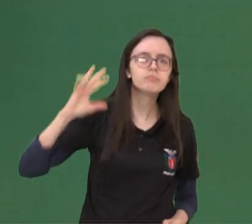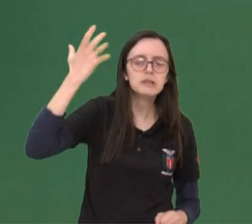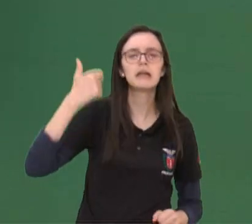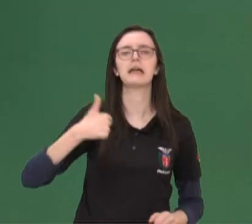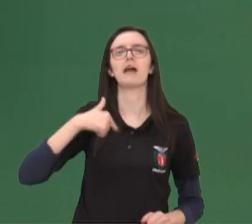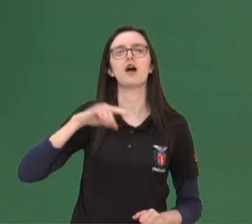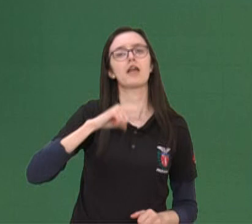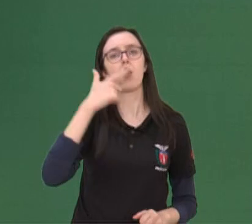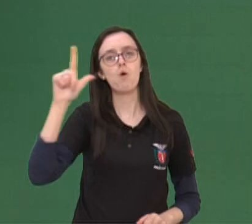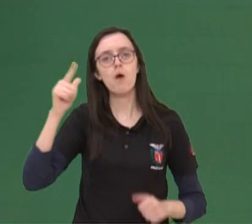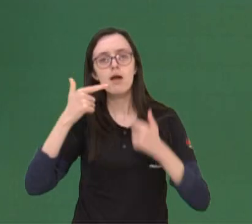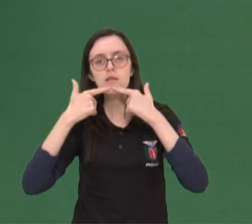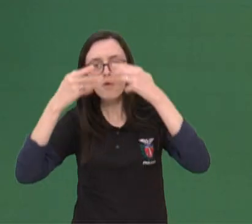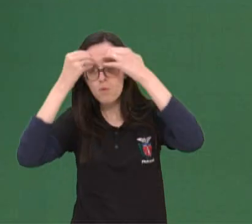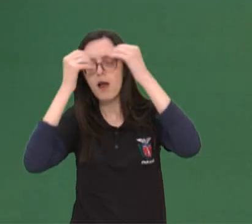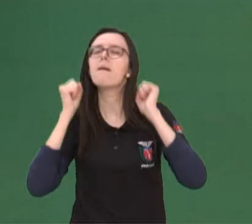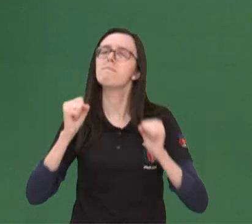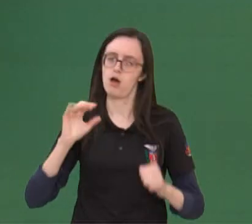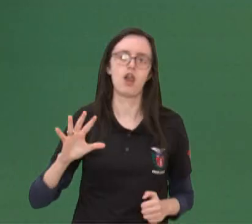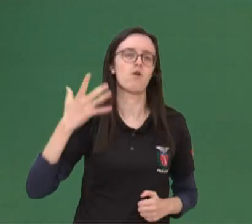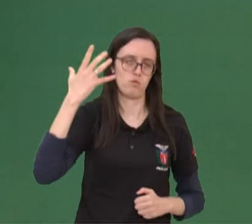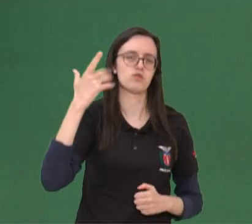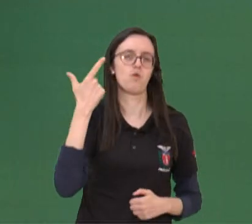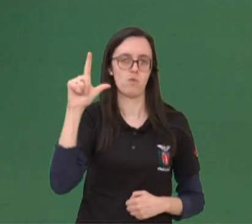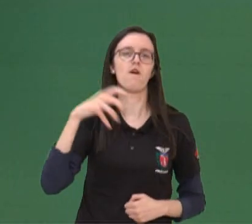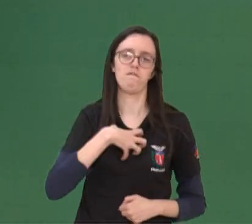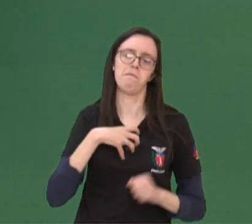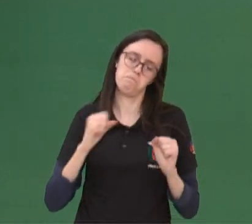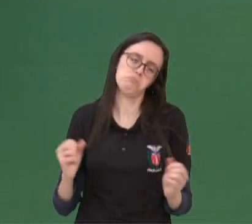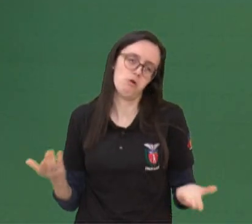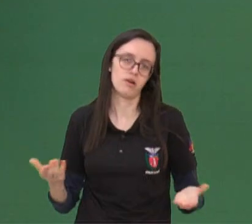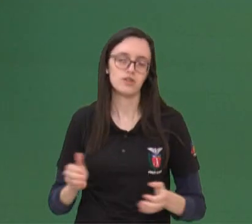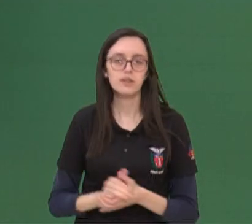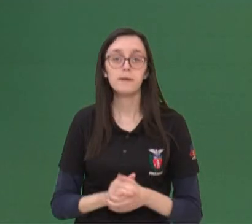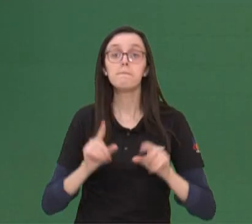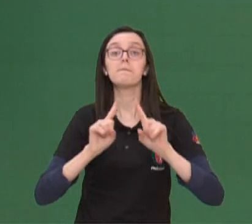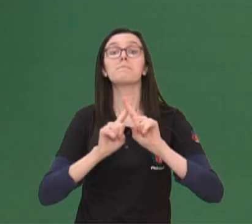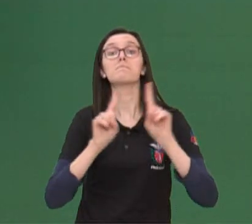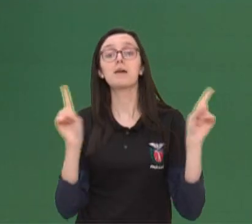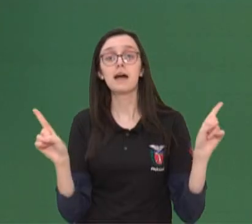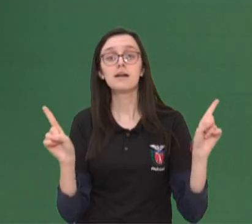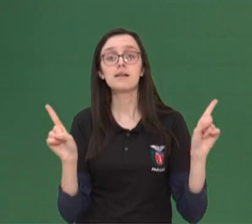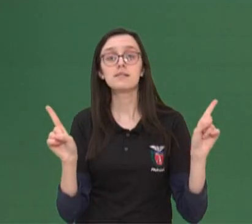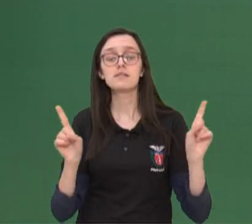tenha outra linguagem? Pode ser que você tenha outra linguagem. Mas,